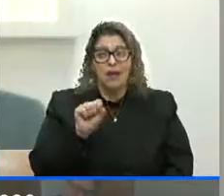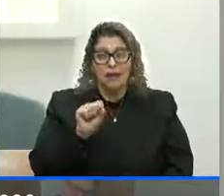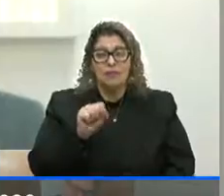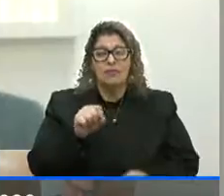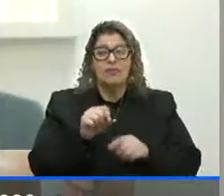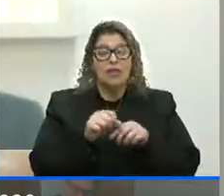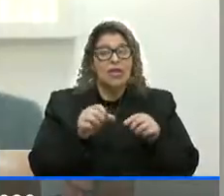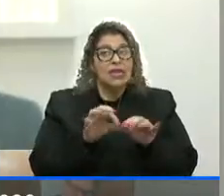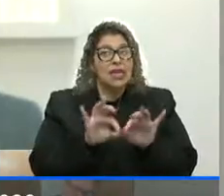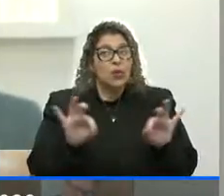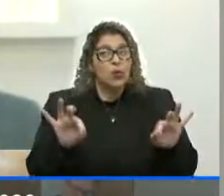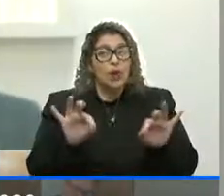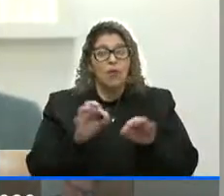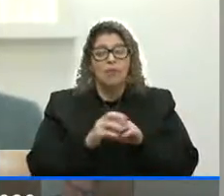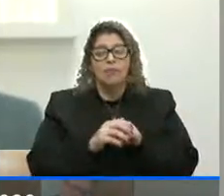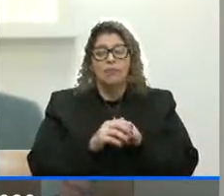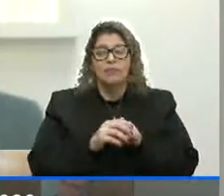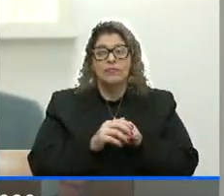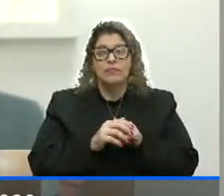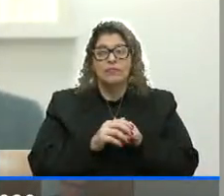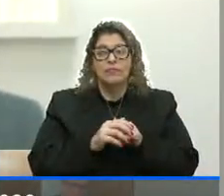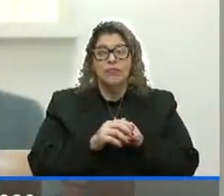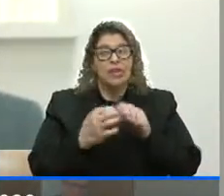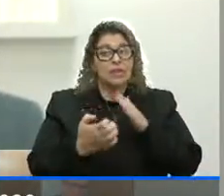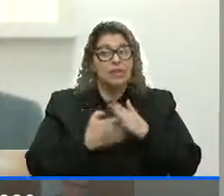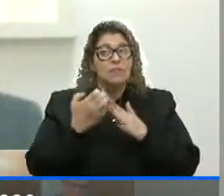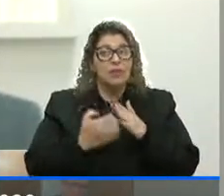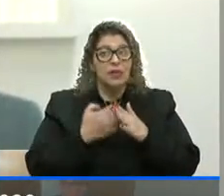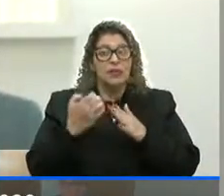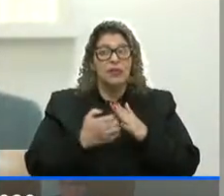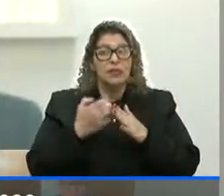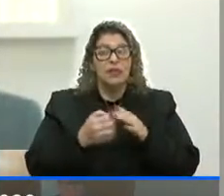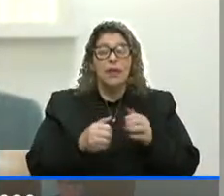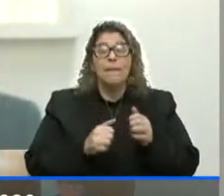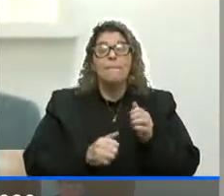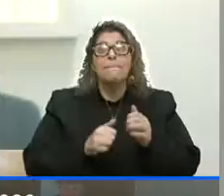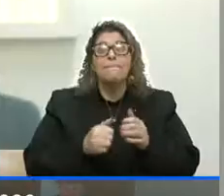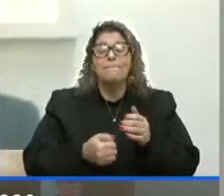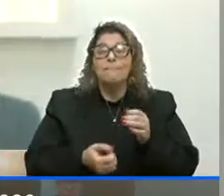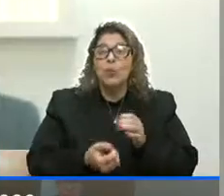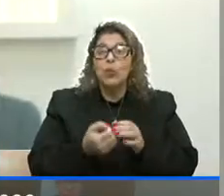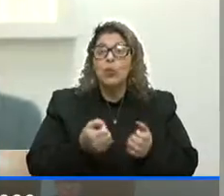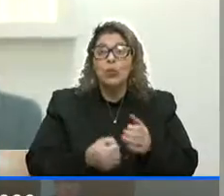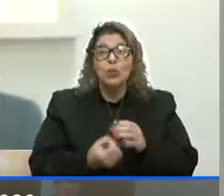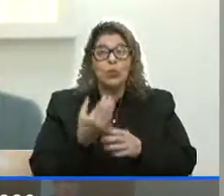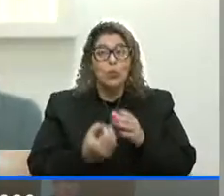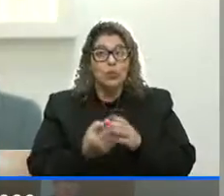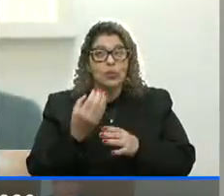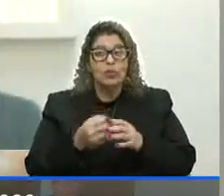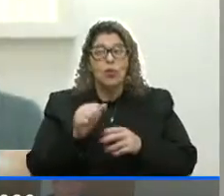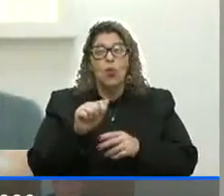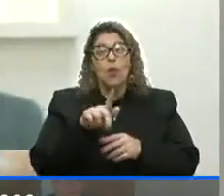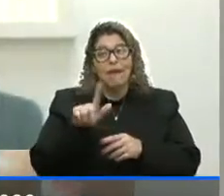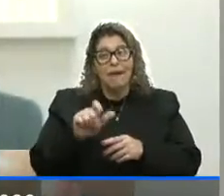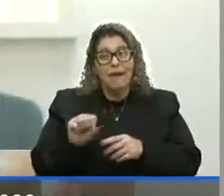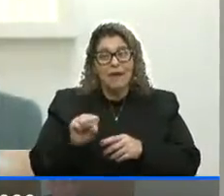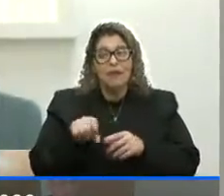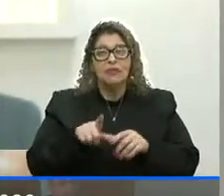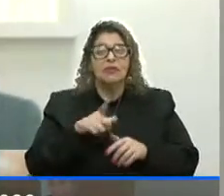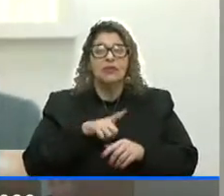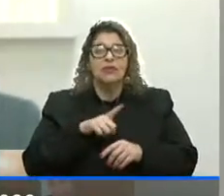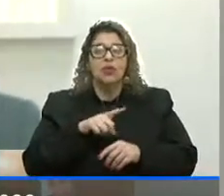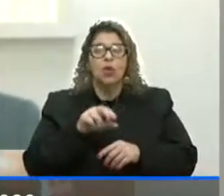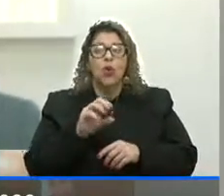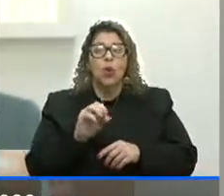A empresa Saesa, ela produz gás natural, ou seja, ela extrai gás natural. E como o gasoduto já está